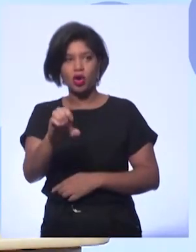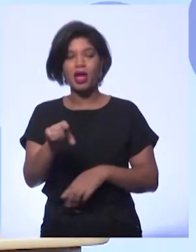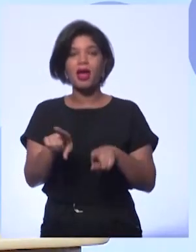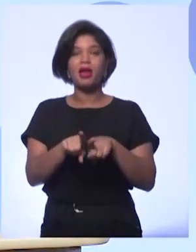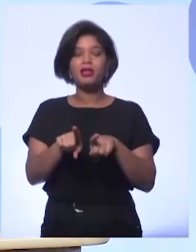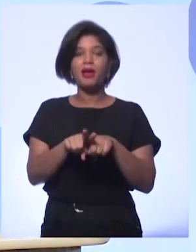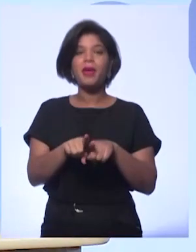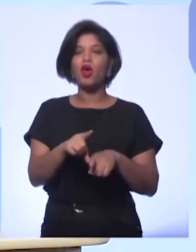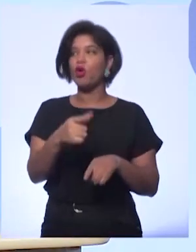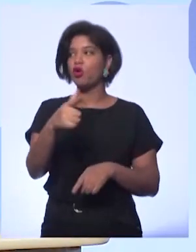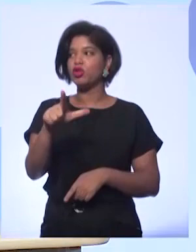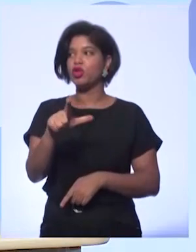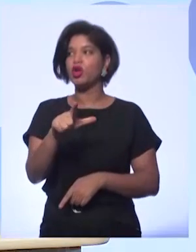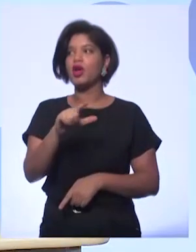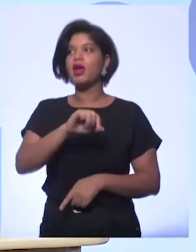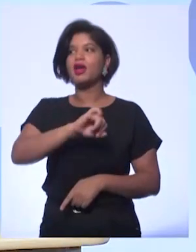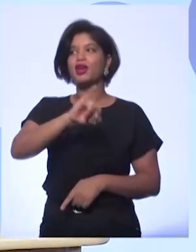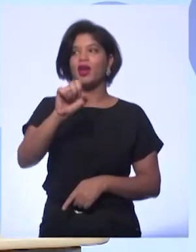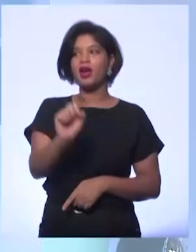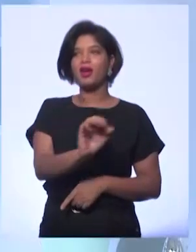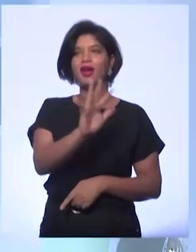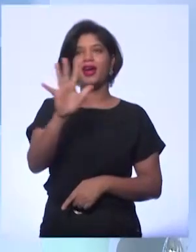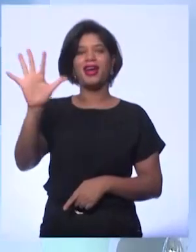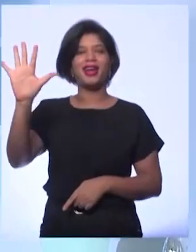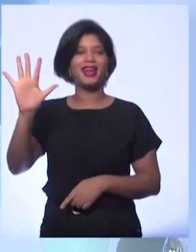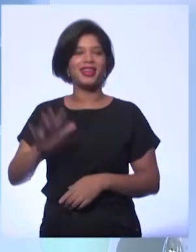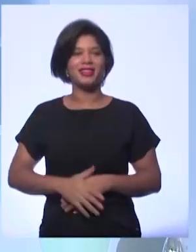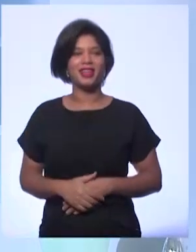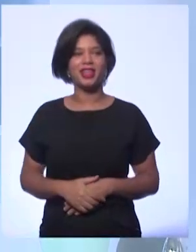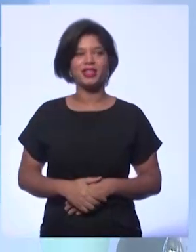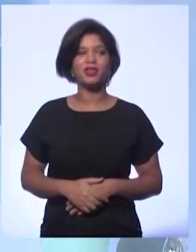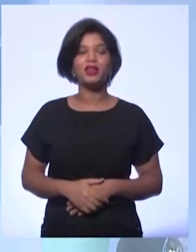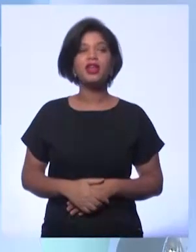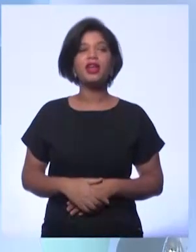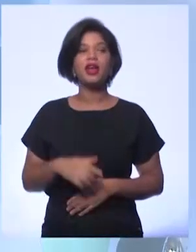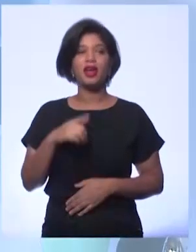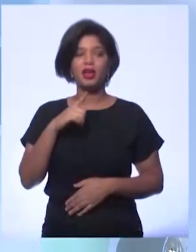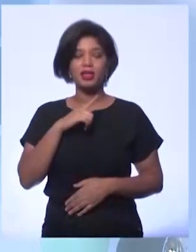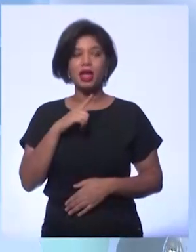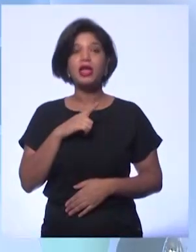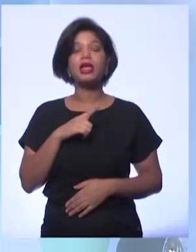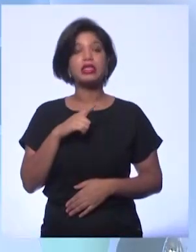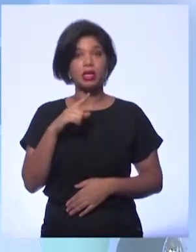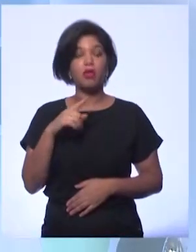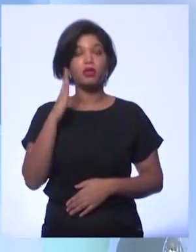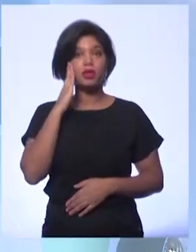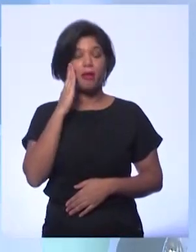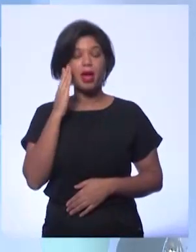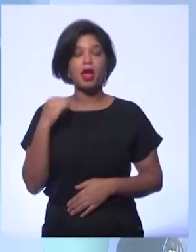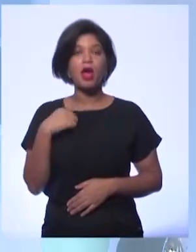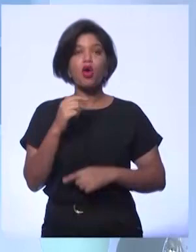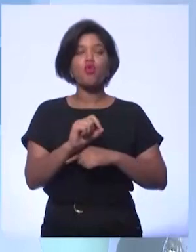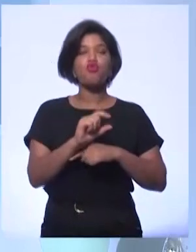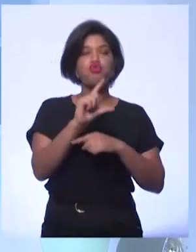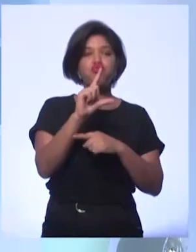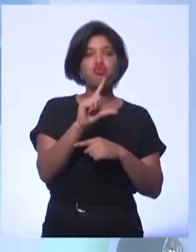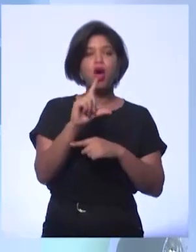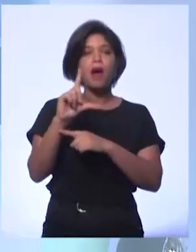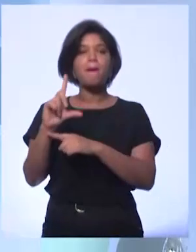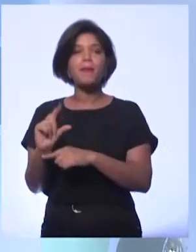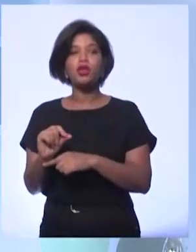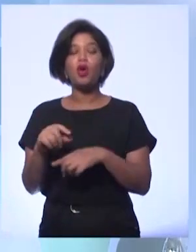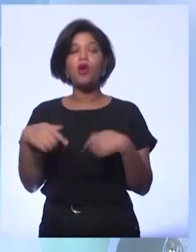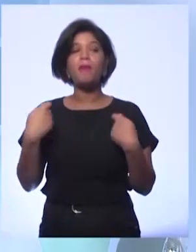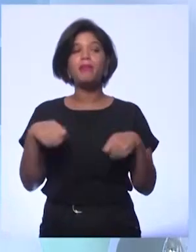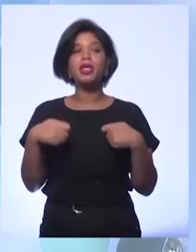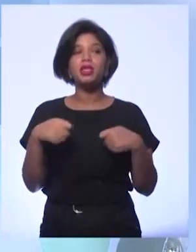Brasiliense. Vamos conferir, professora Roberta? Vamos sim. Então, venham comigo aqui. Lembra, para a gente poder saber se é maior ou menor que o inteiro, a gente tem que